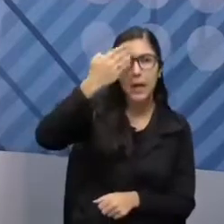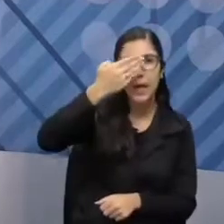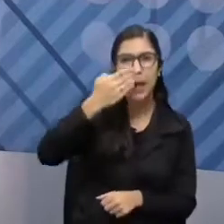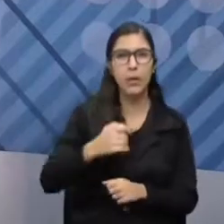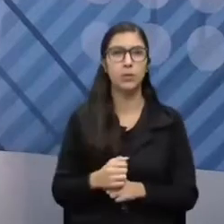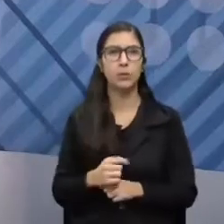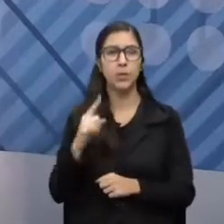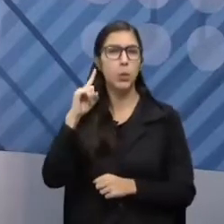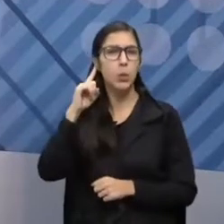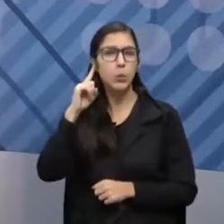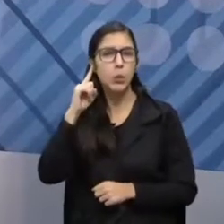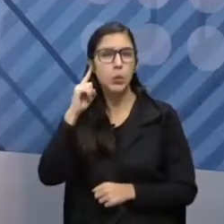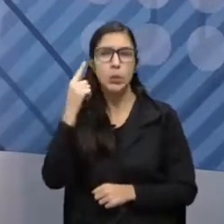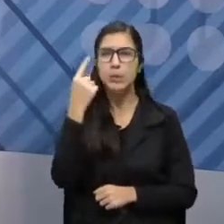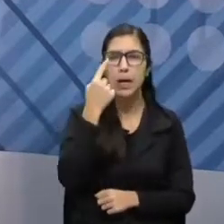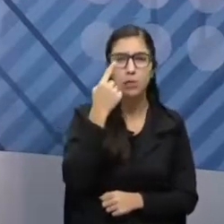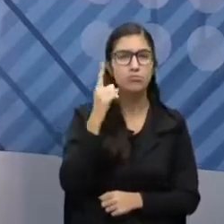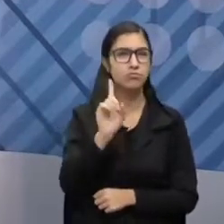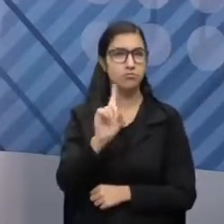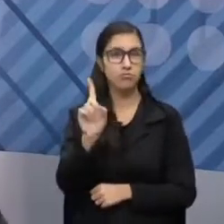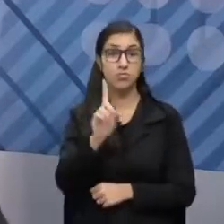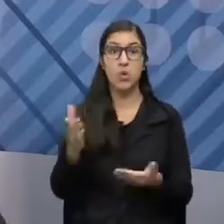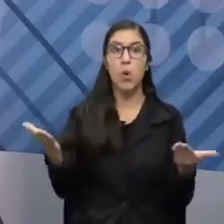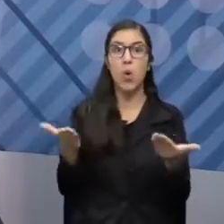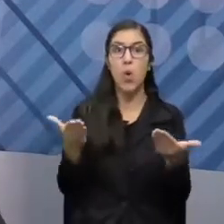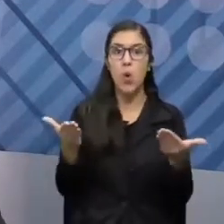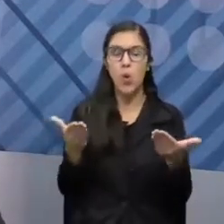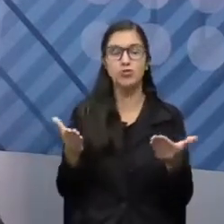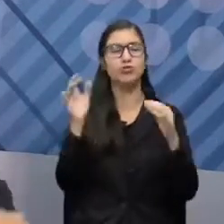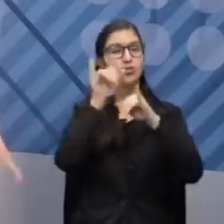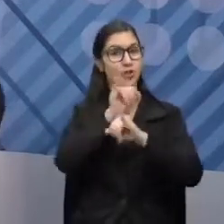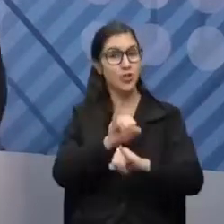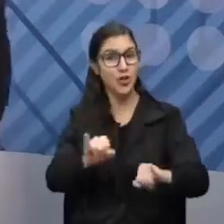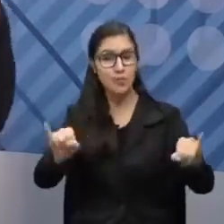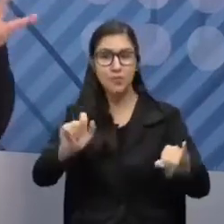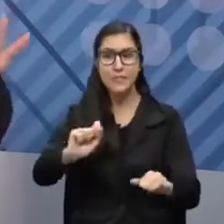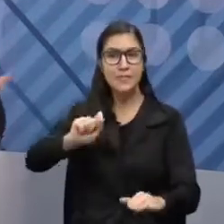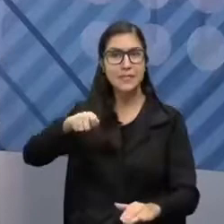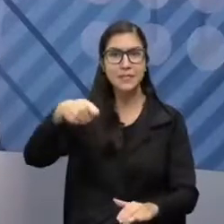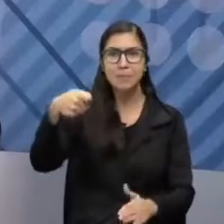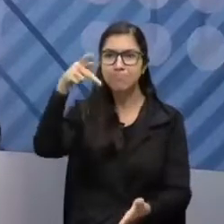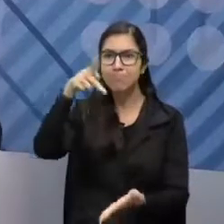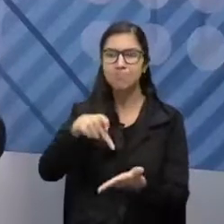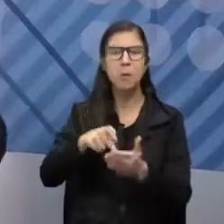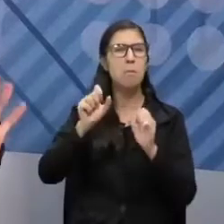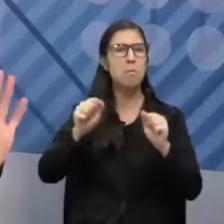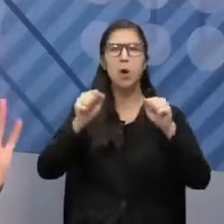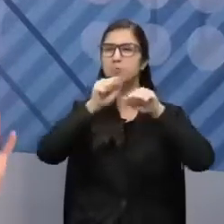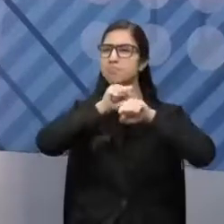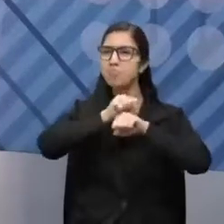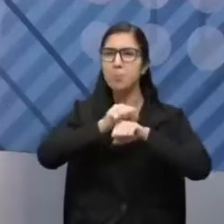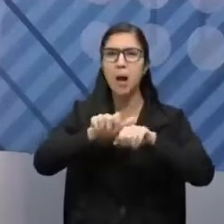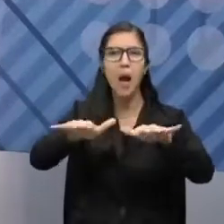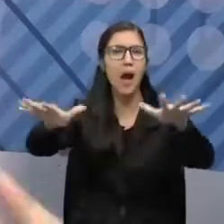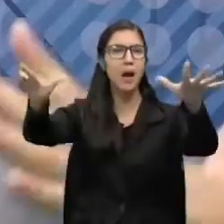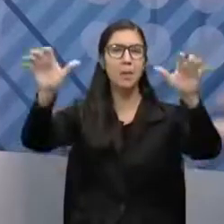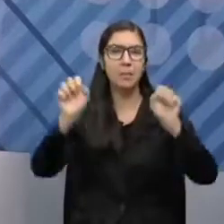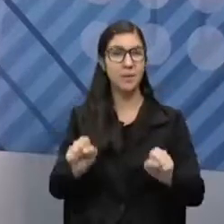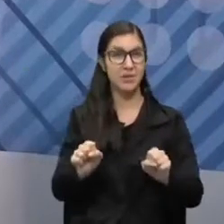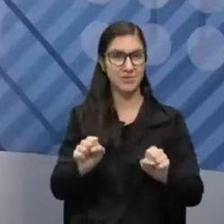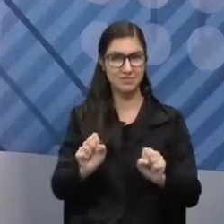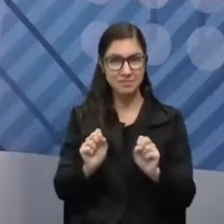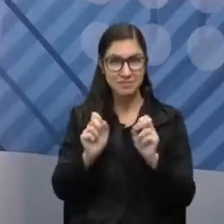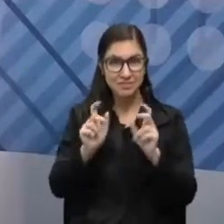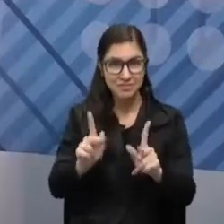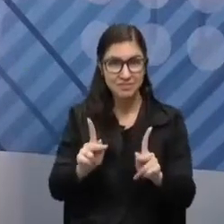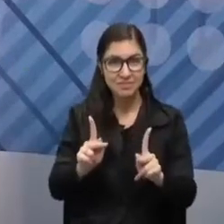cego. Então, hoje nós estamos divulgando e podem espalhar isso para o maior número de pessoas que vocês puderem,